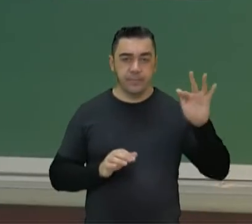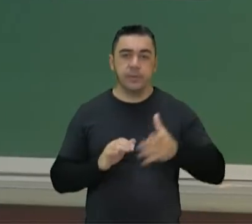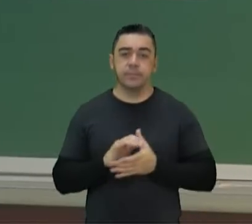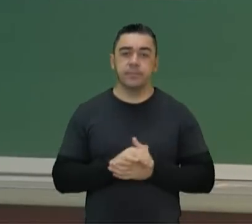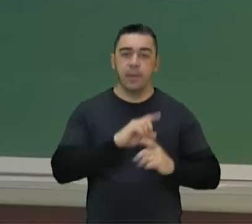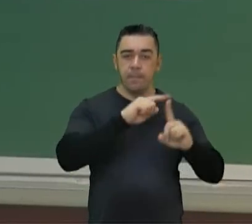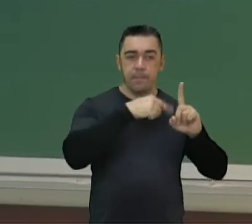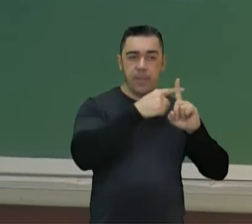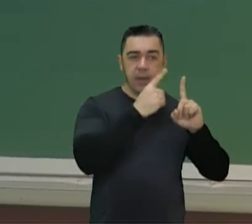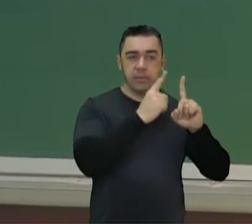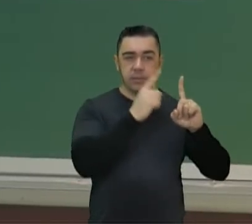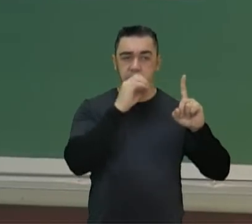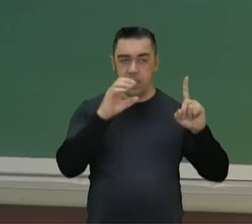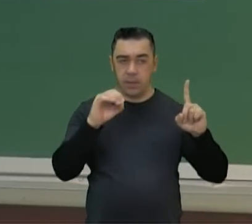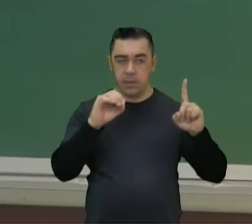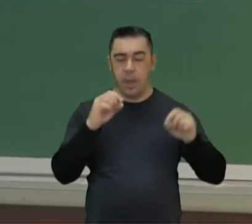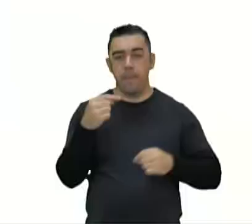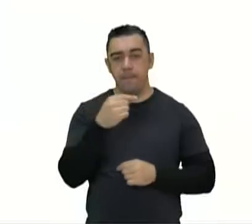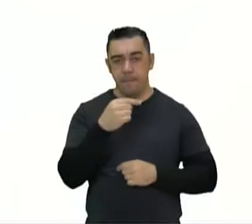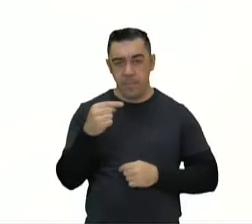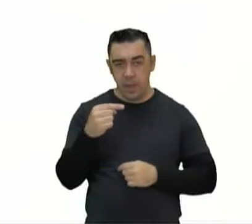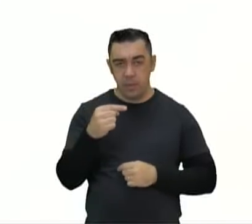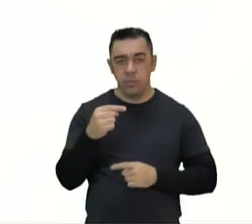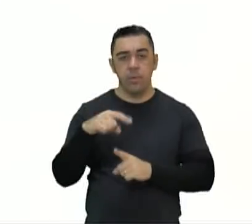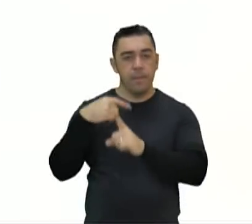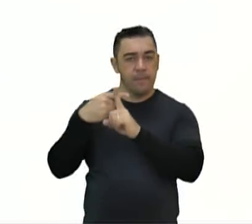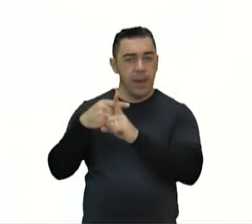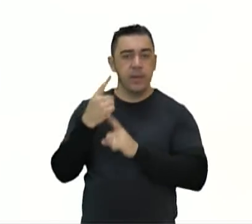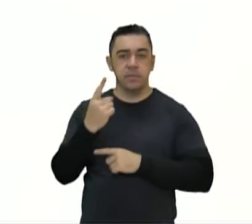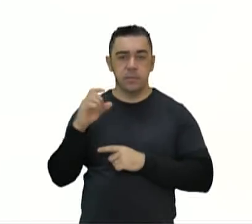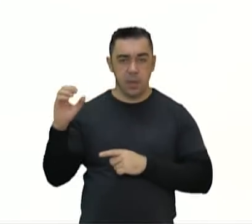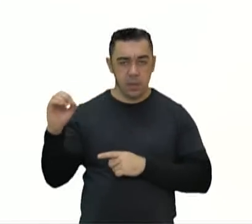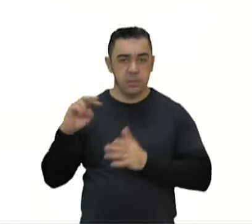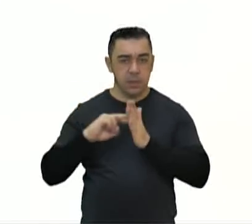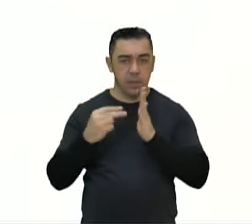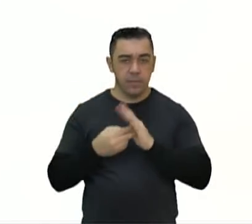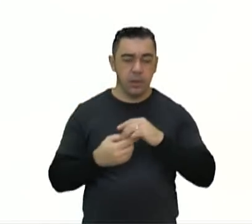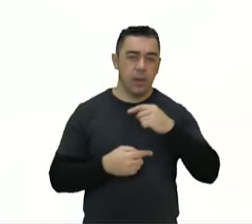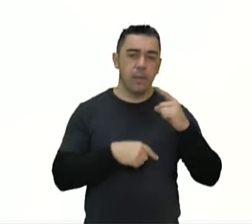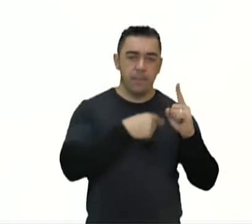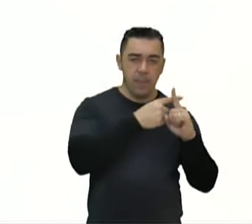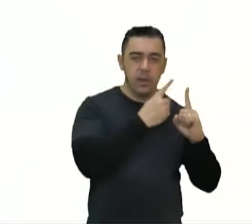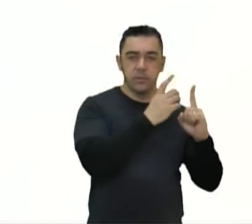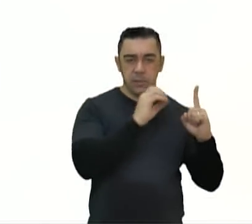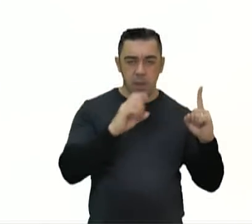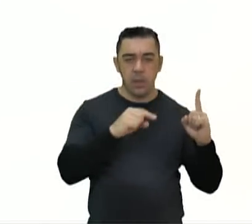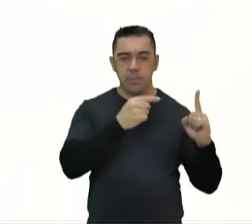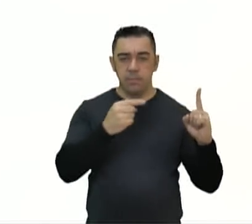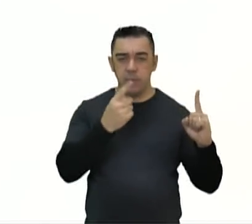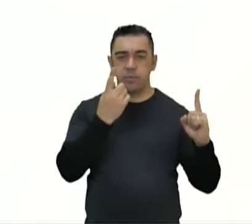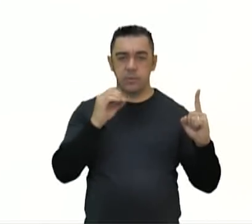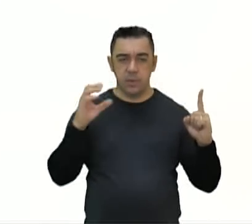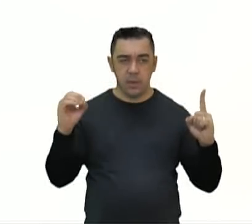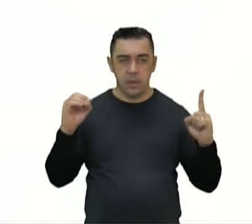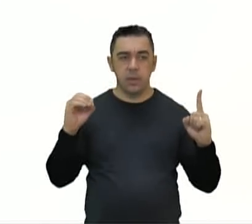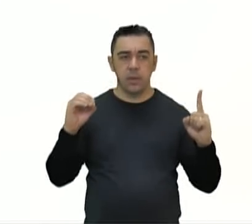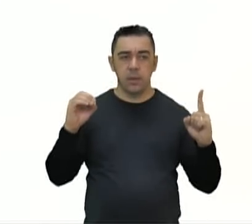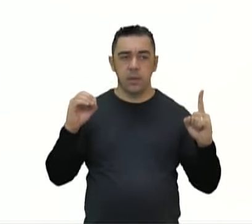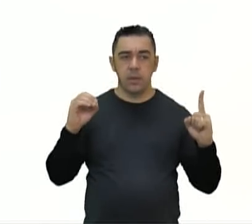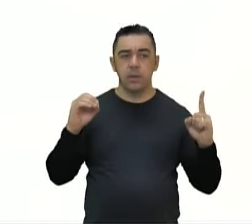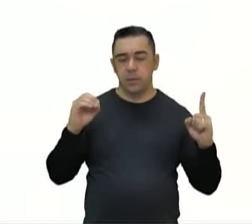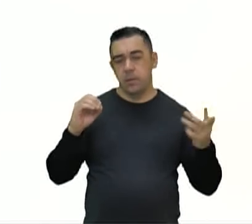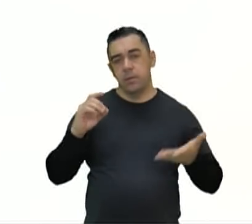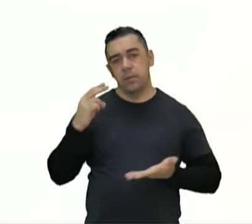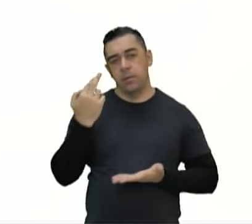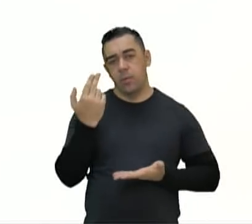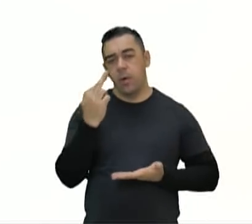Mais, na letra F, mais 100 com menos mais 100, o seu oposto é negativo.